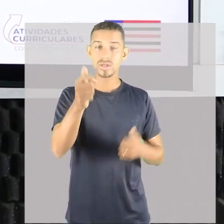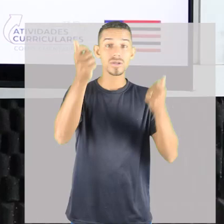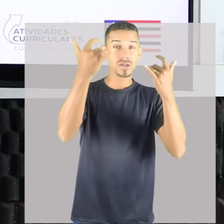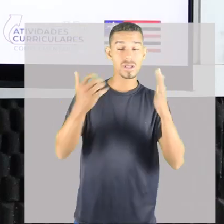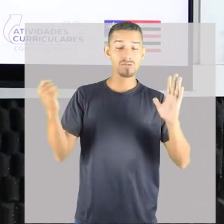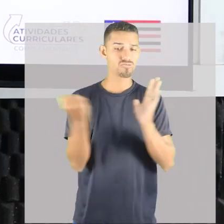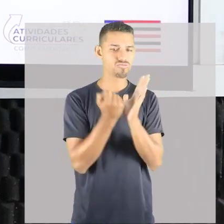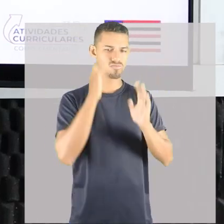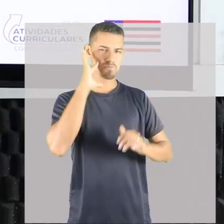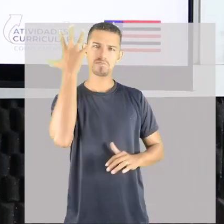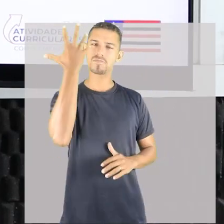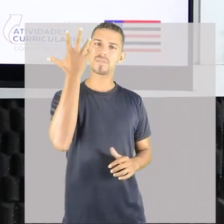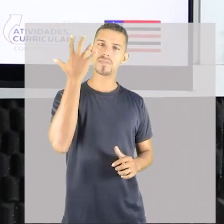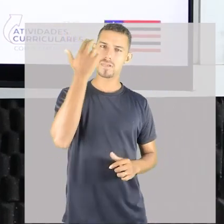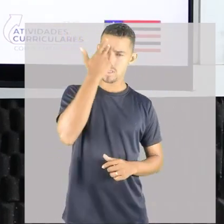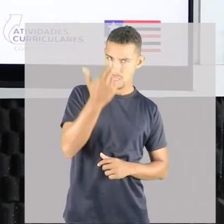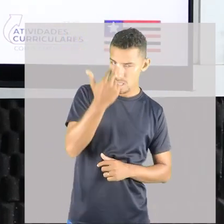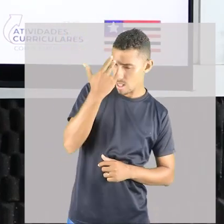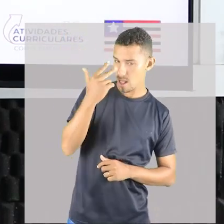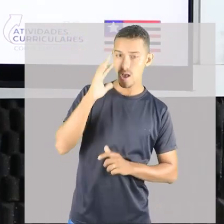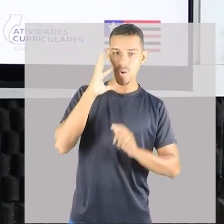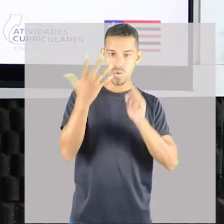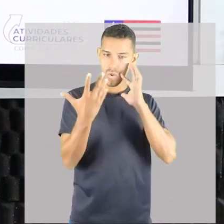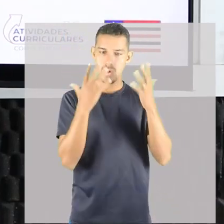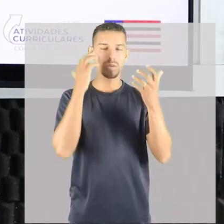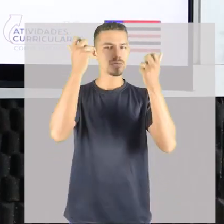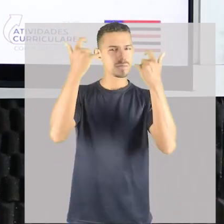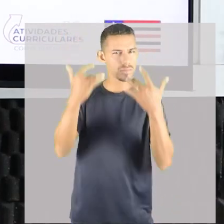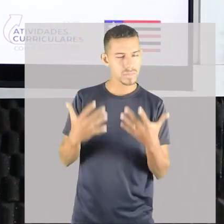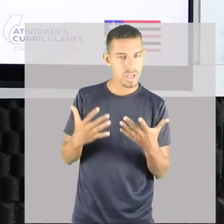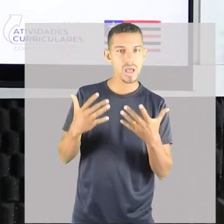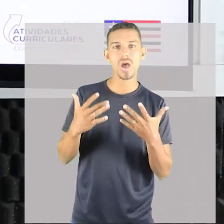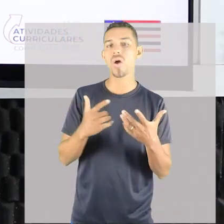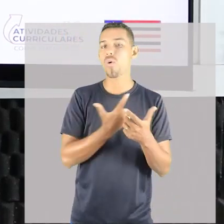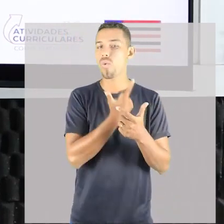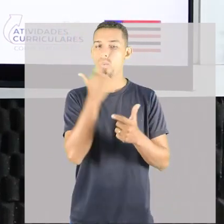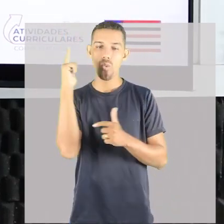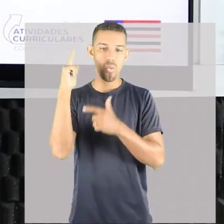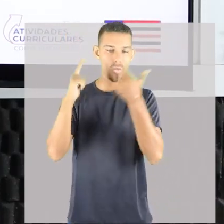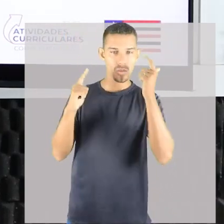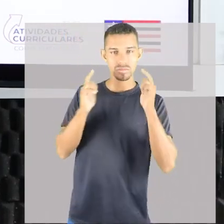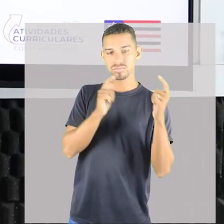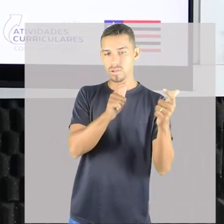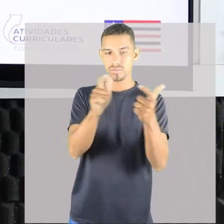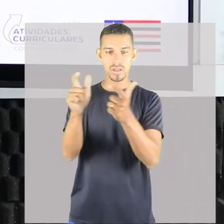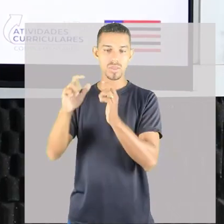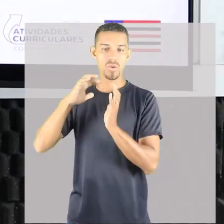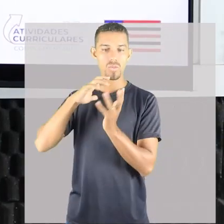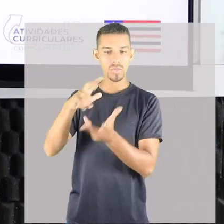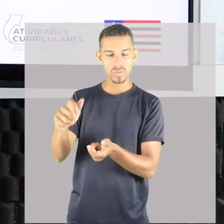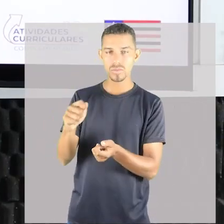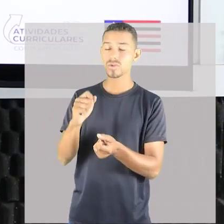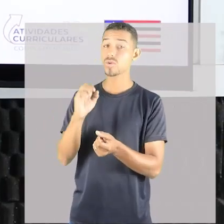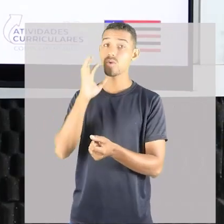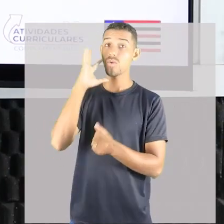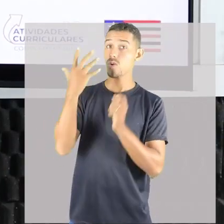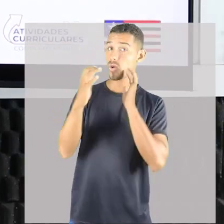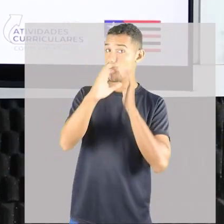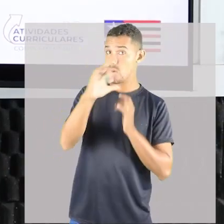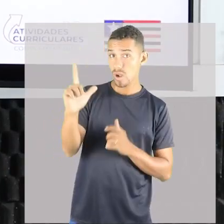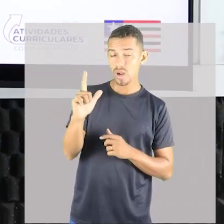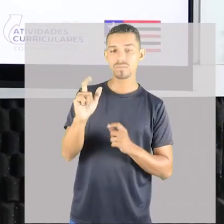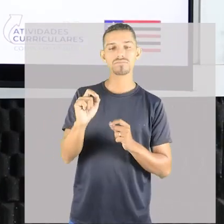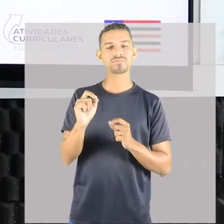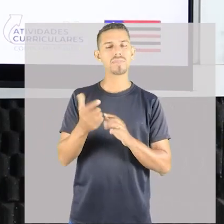história mundial, mas que vai reverberar também para outras partes do mundo. Não vai ficar somente, claro, lá